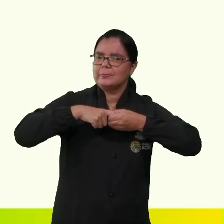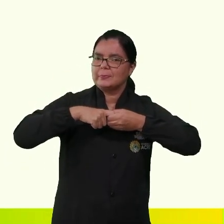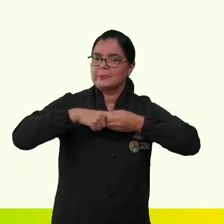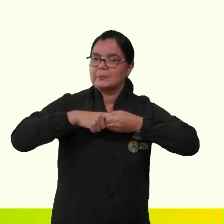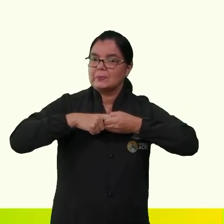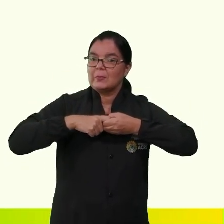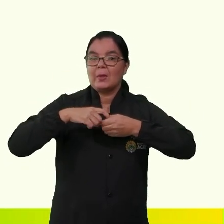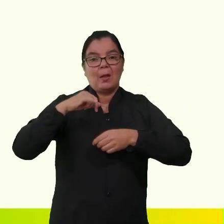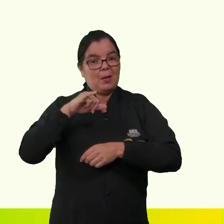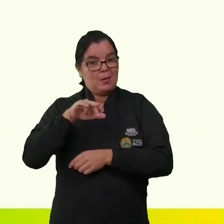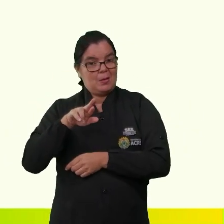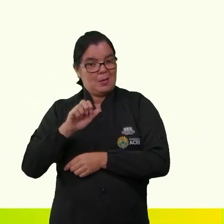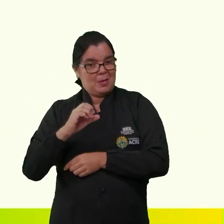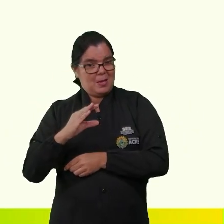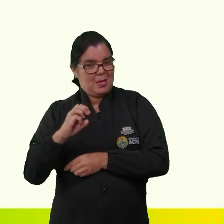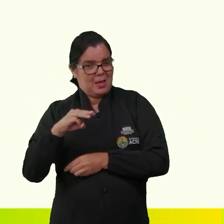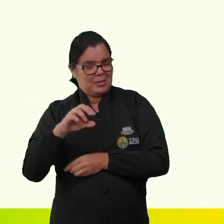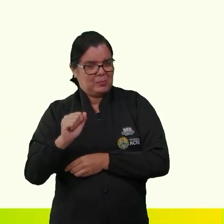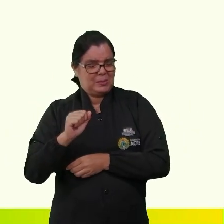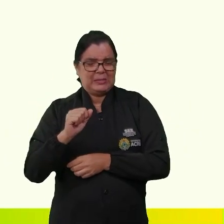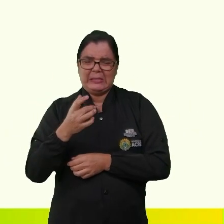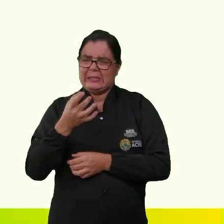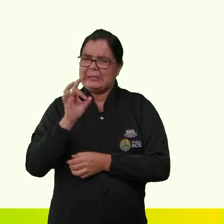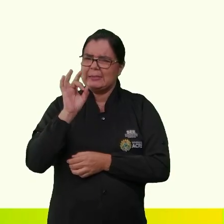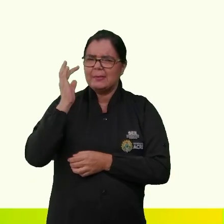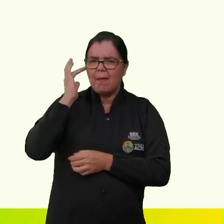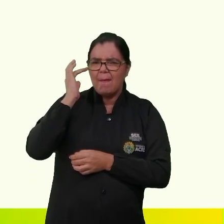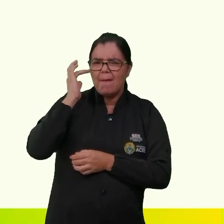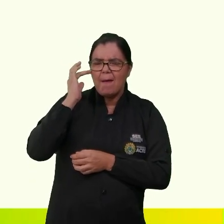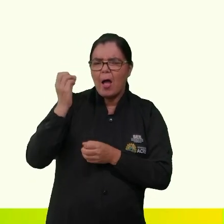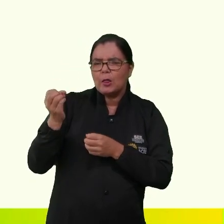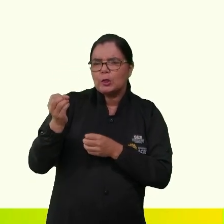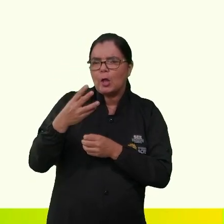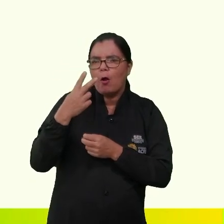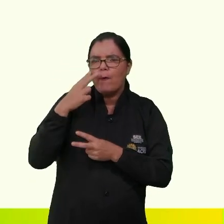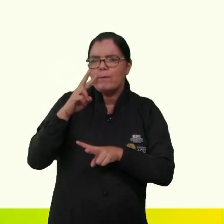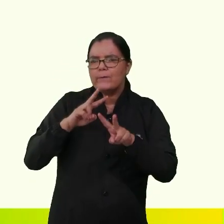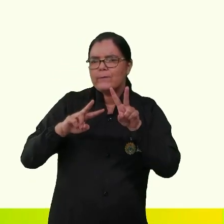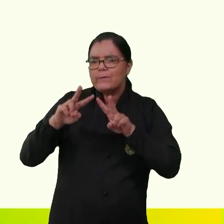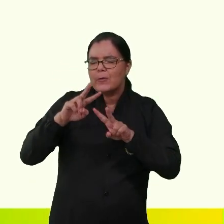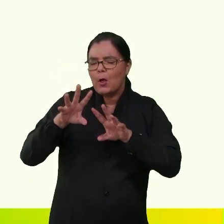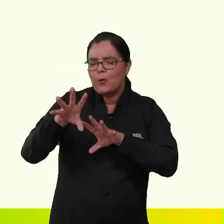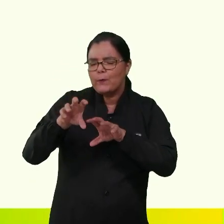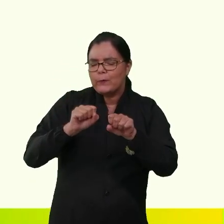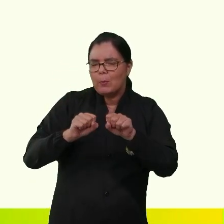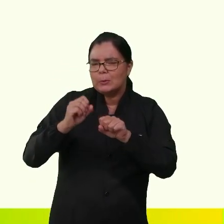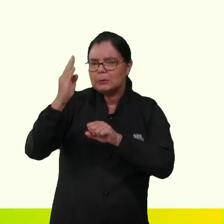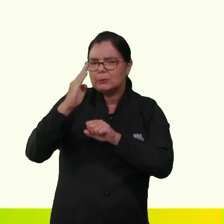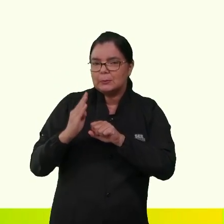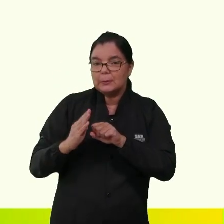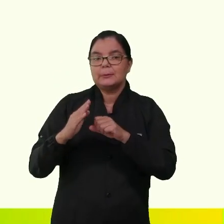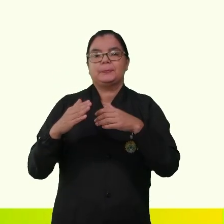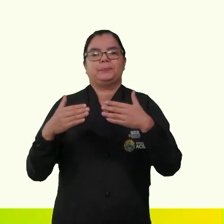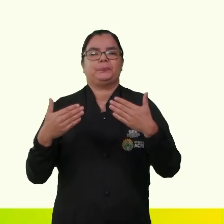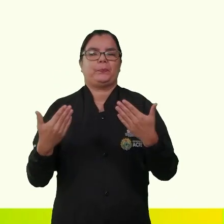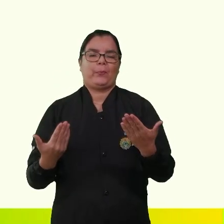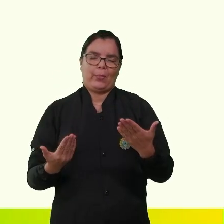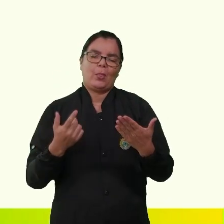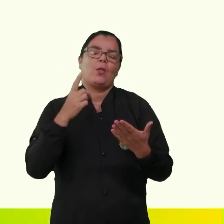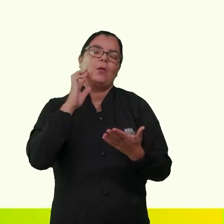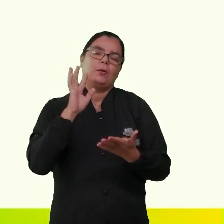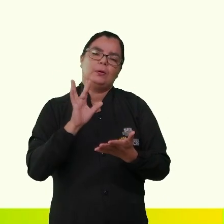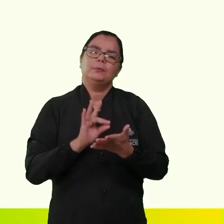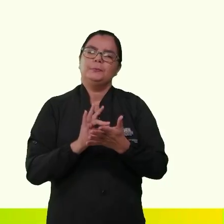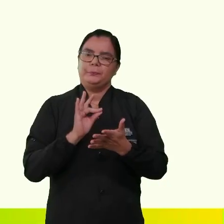a obra Iracema? Será que ele não quis trazer uma nova visão de formação do povo brasileiro? Então, essa é, de